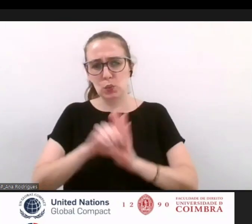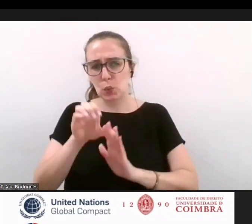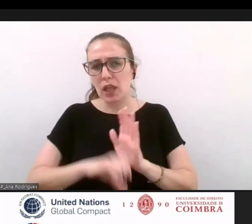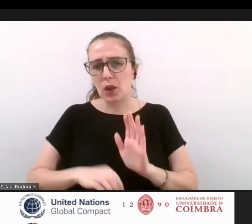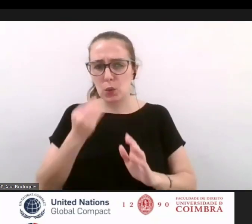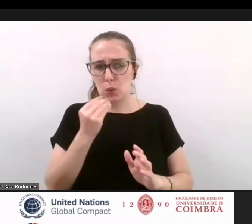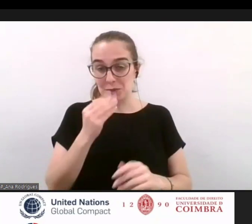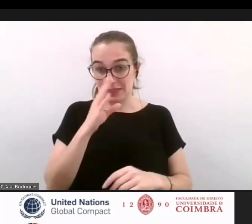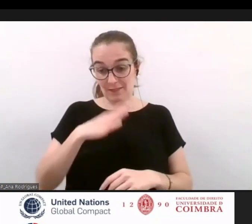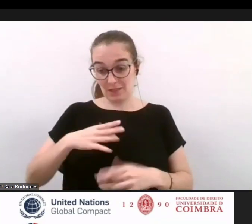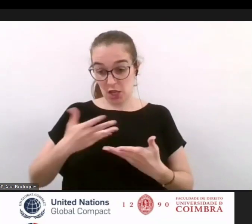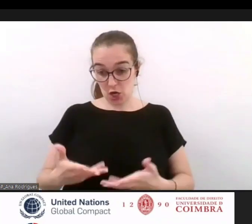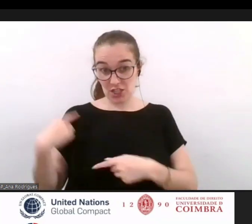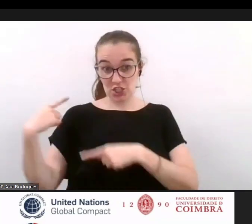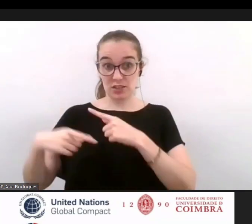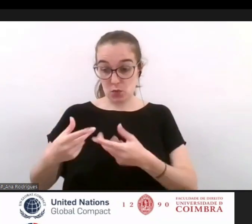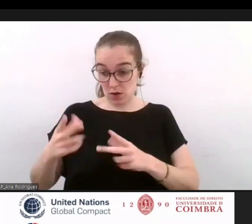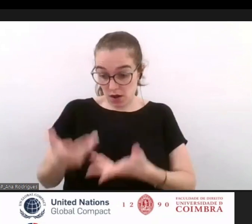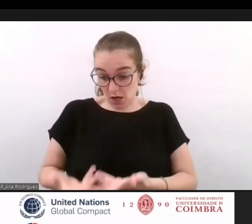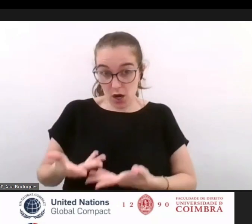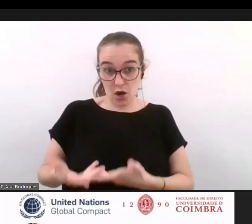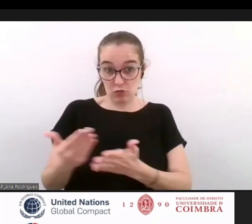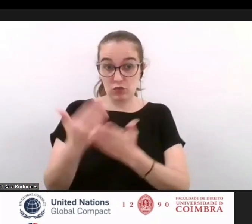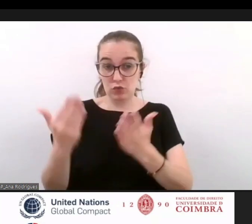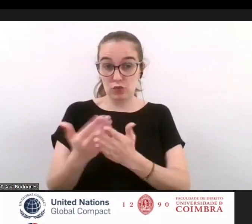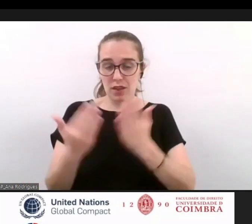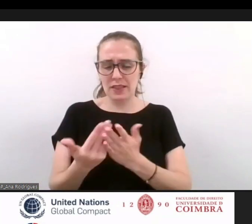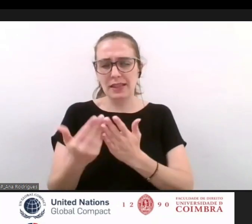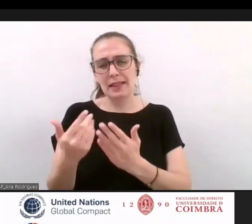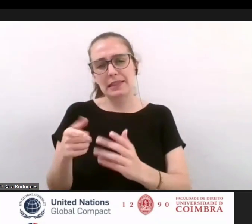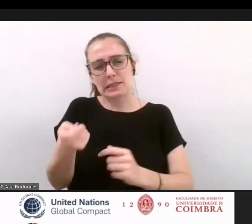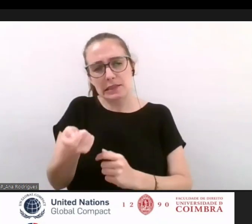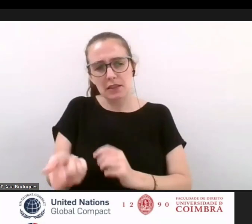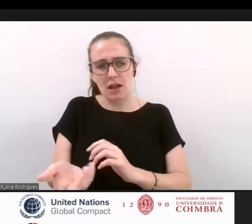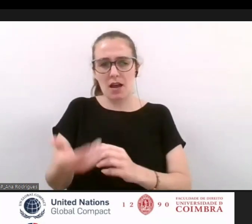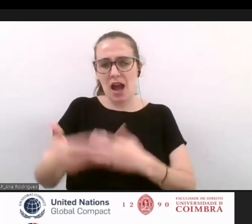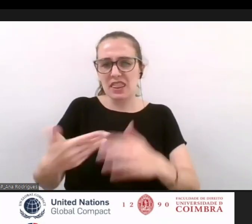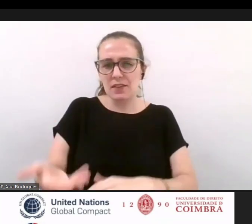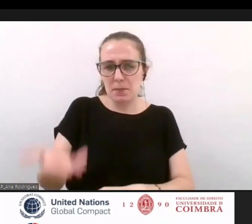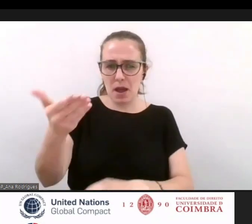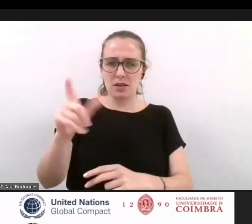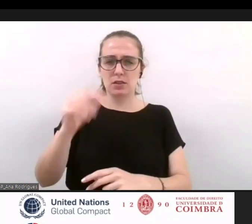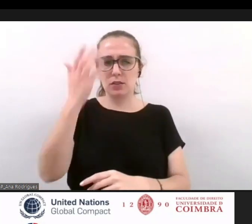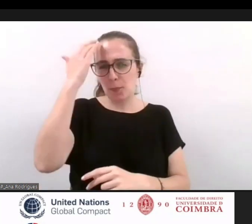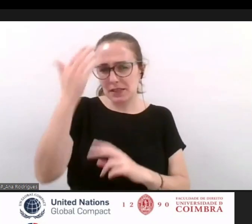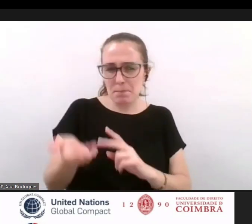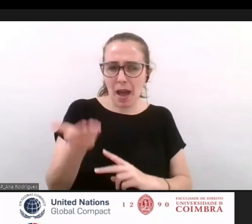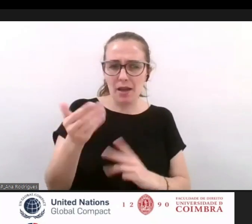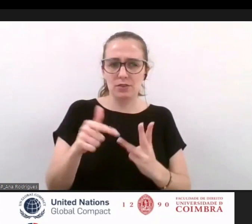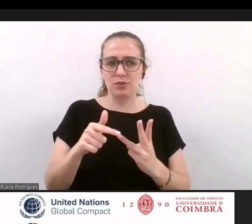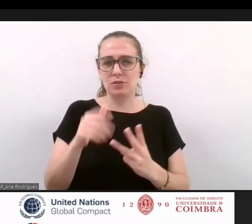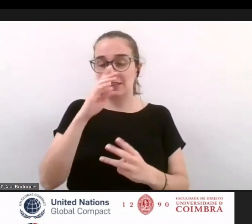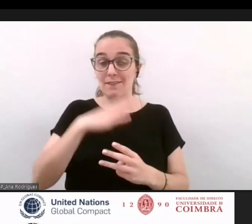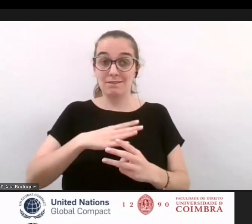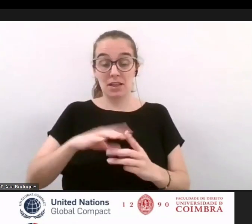gerações sejam ainda mais ativas, mais competentes na prossecução destes